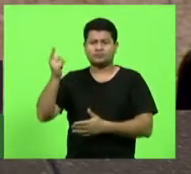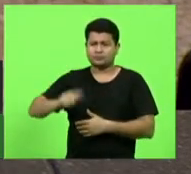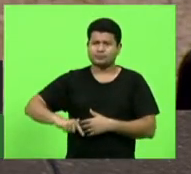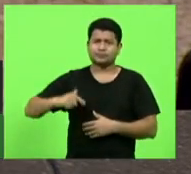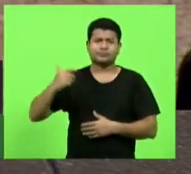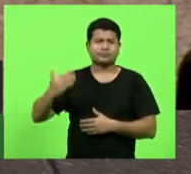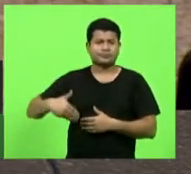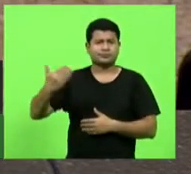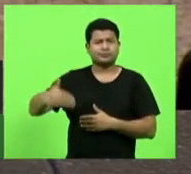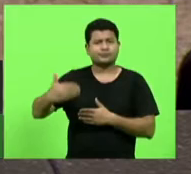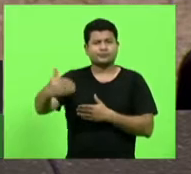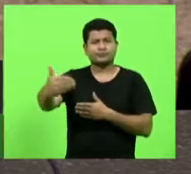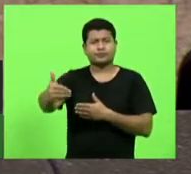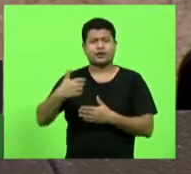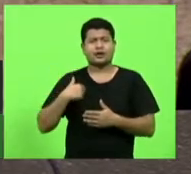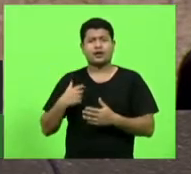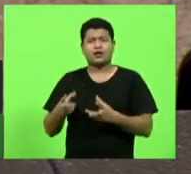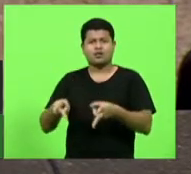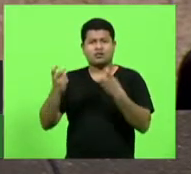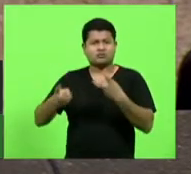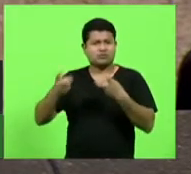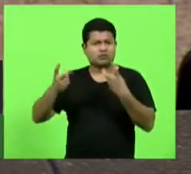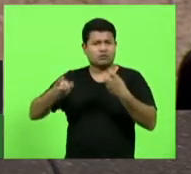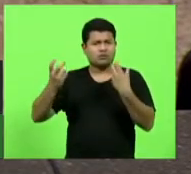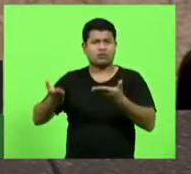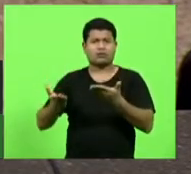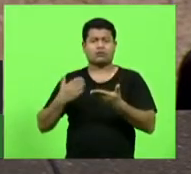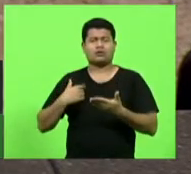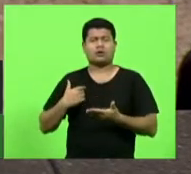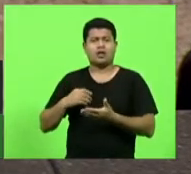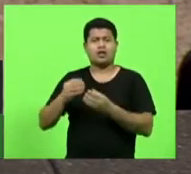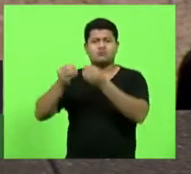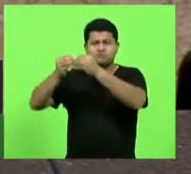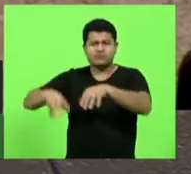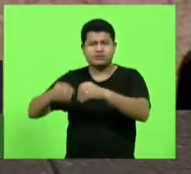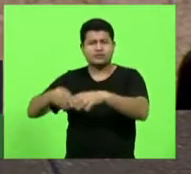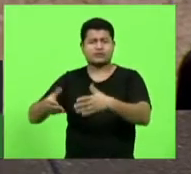continuamente usurpada, saqueada, esculhambada.